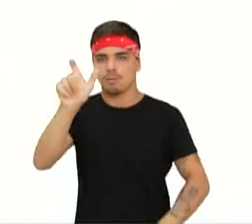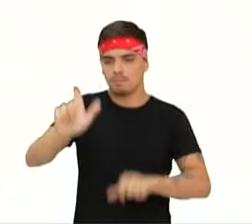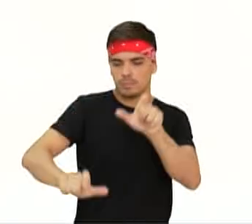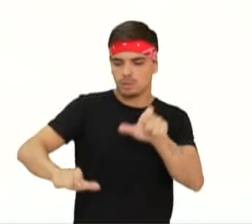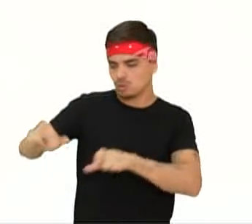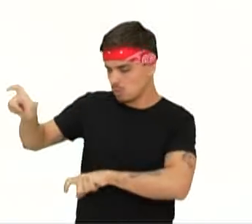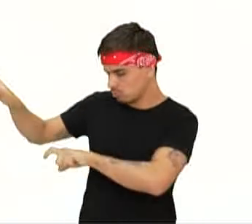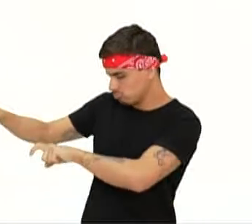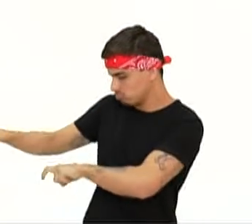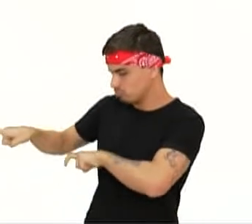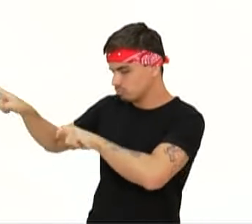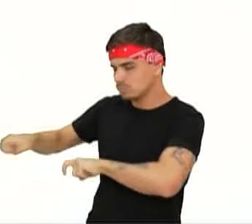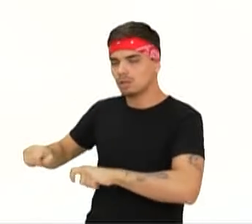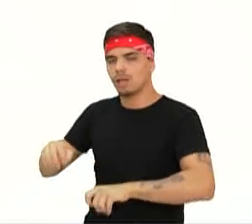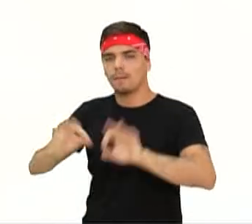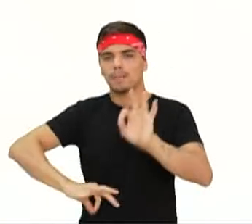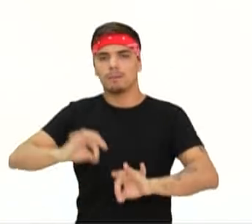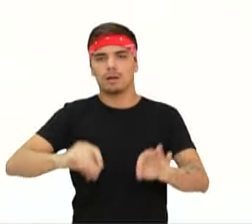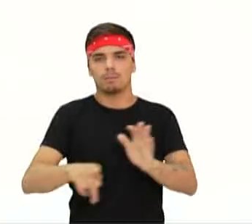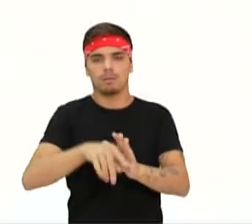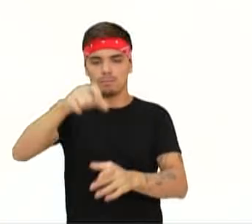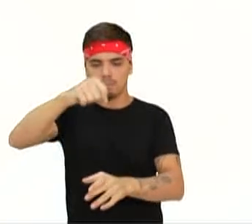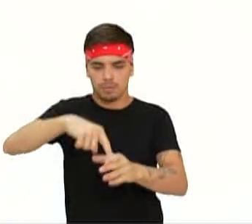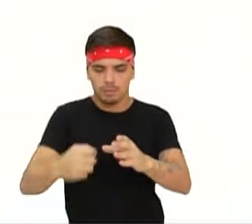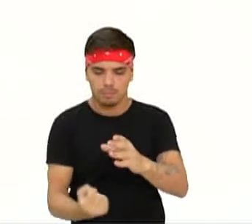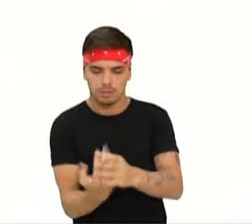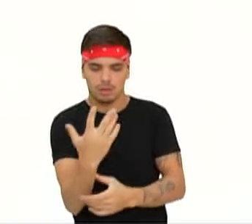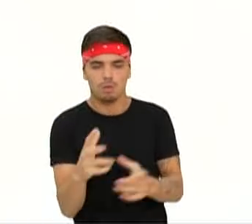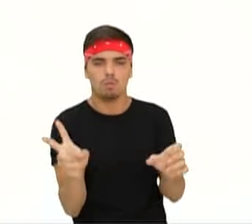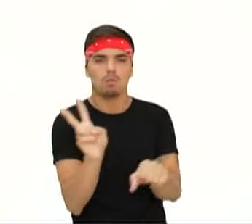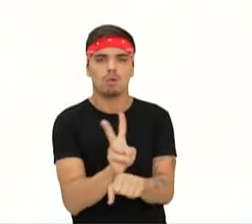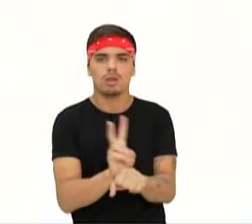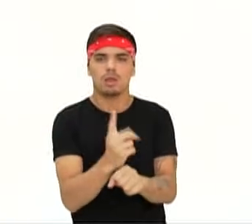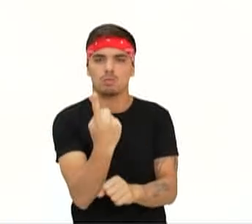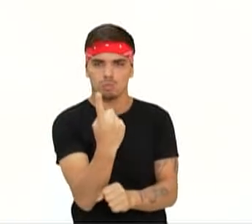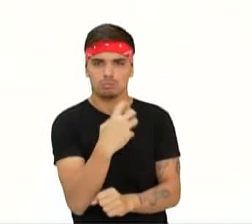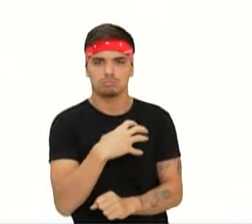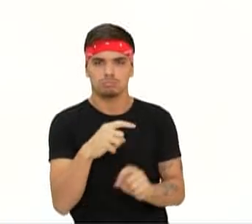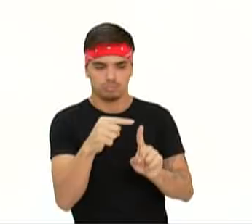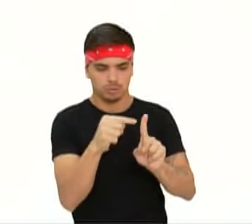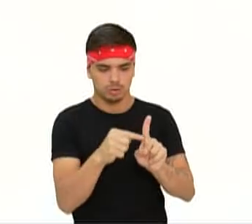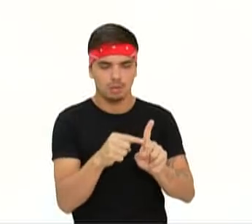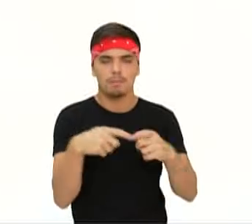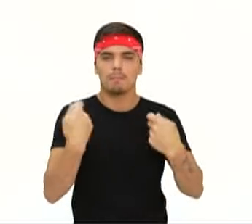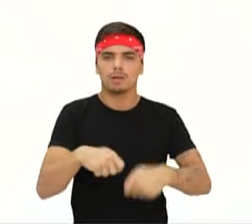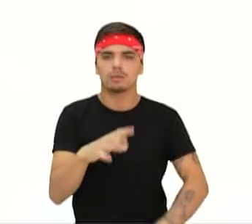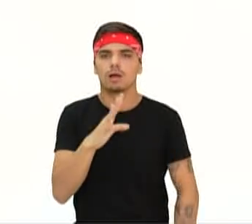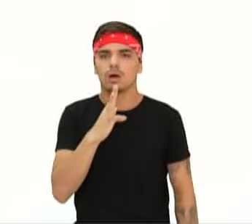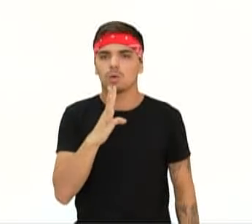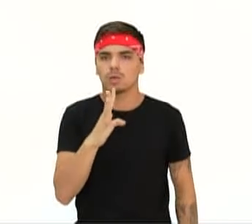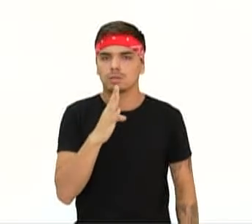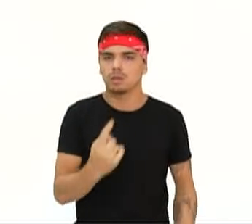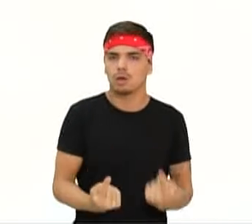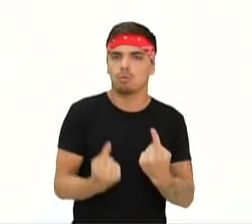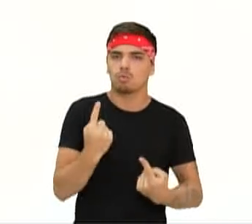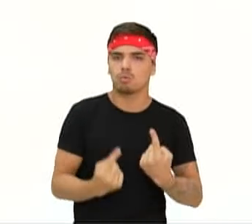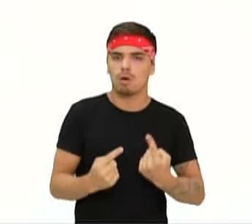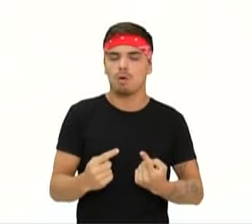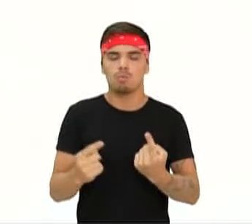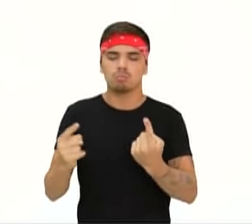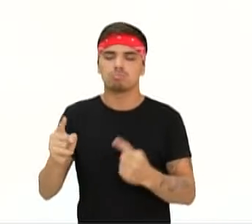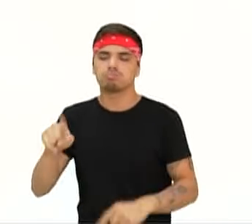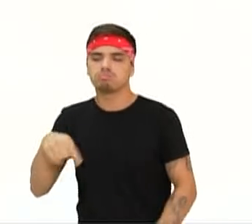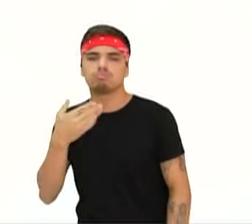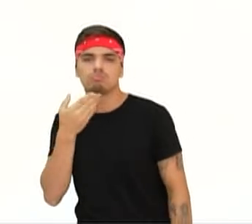está se preparando para plantar um tipo de cultivo, ele precisa conhecer qual o